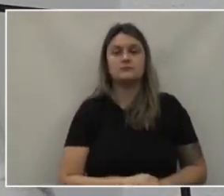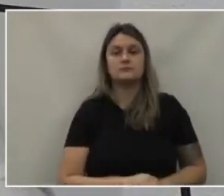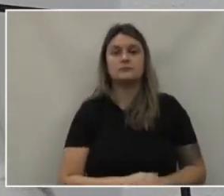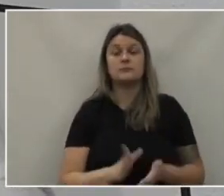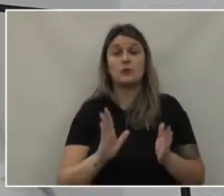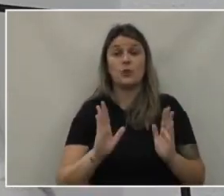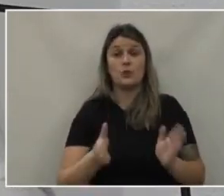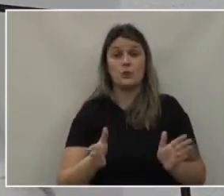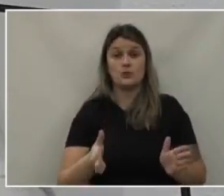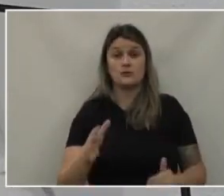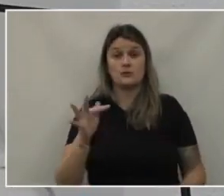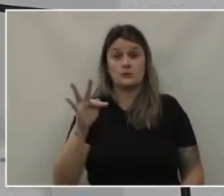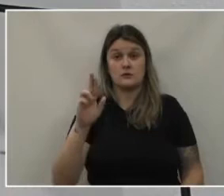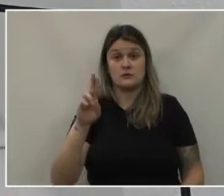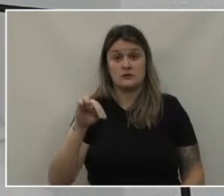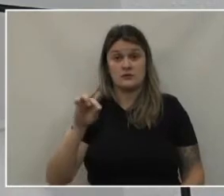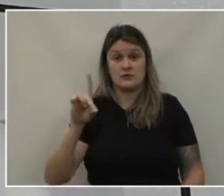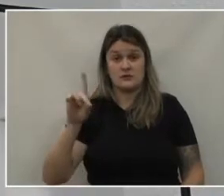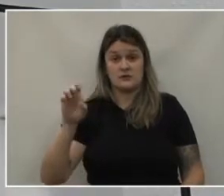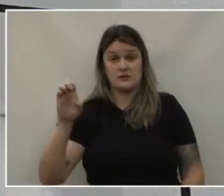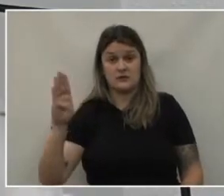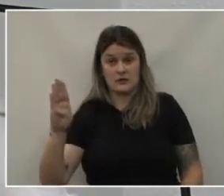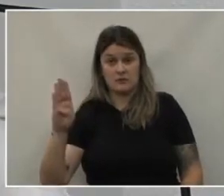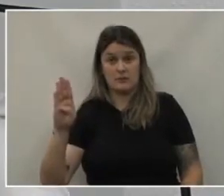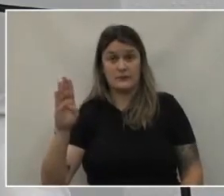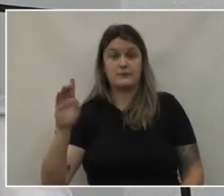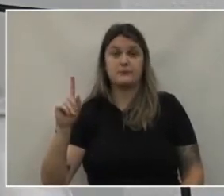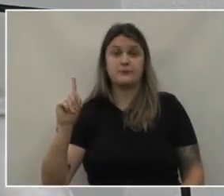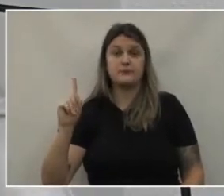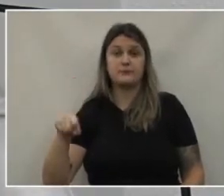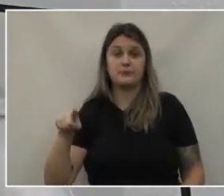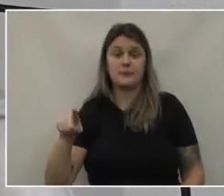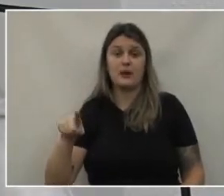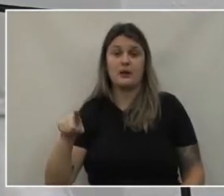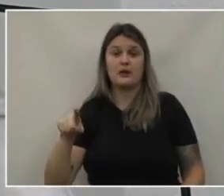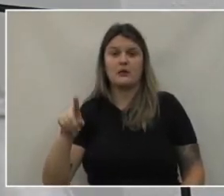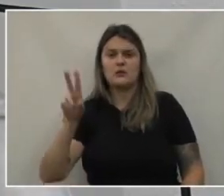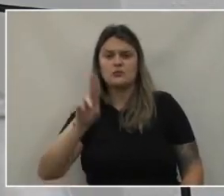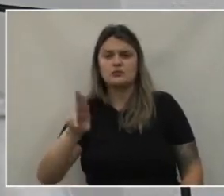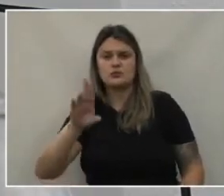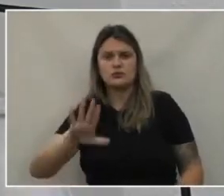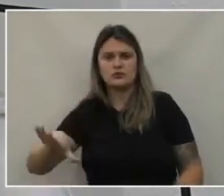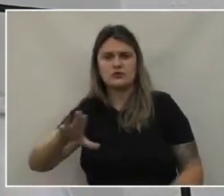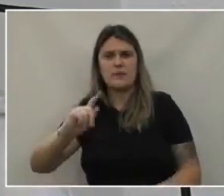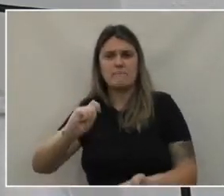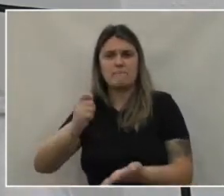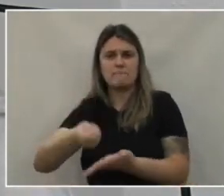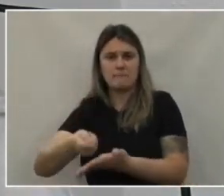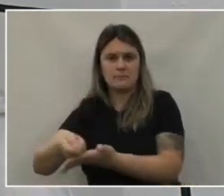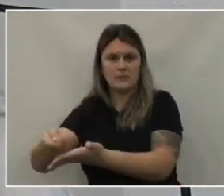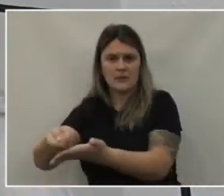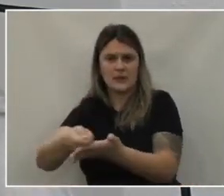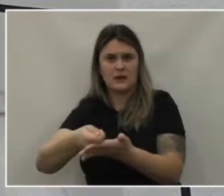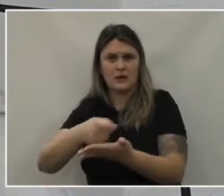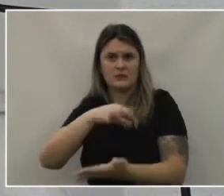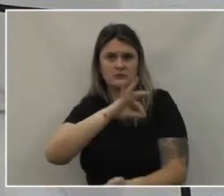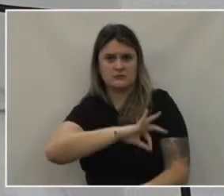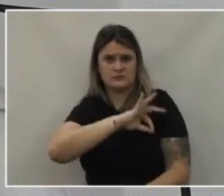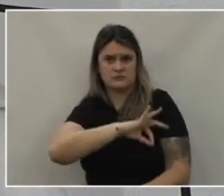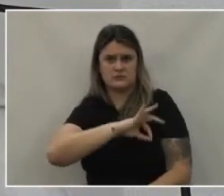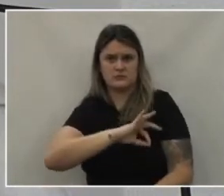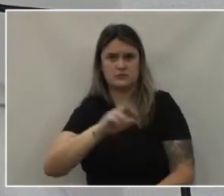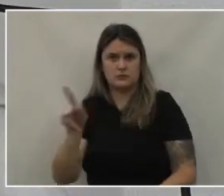Atualmente, o Fundeb ele é usado para pagar a folha dos professores,